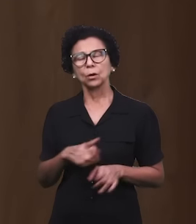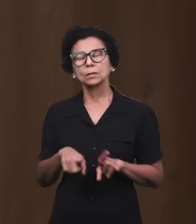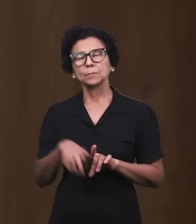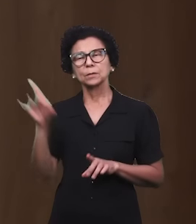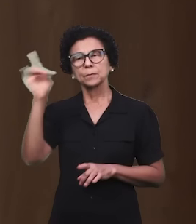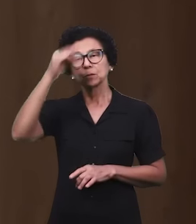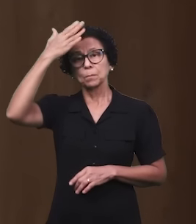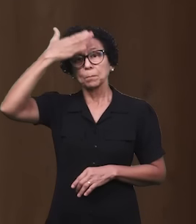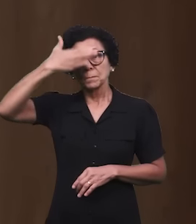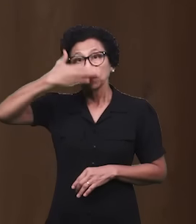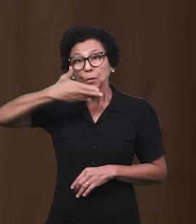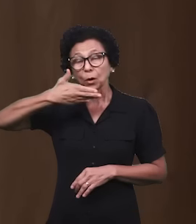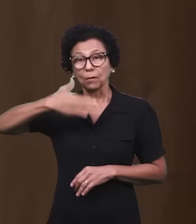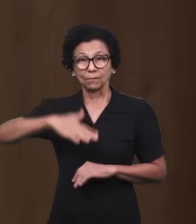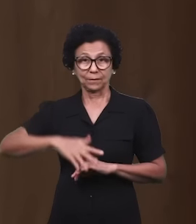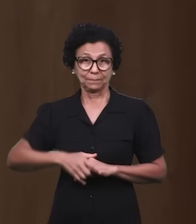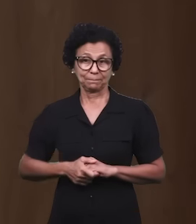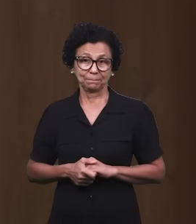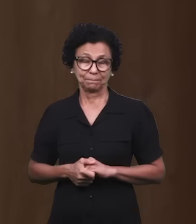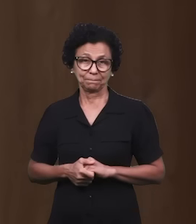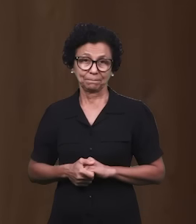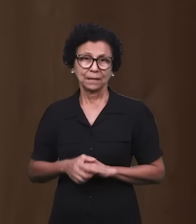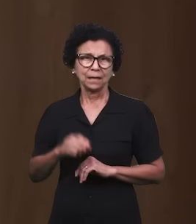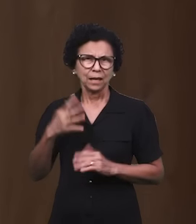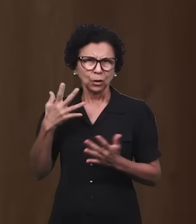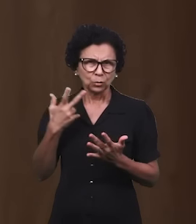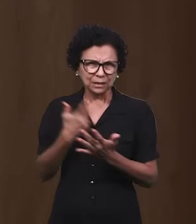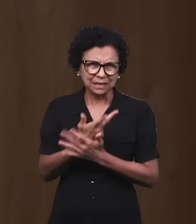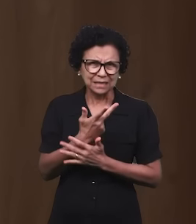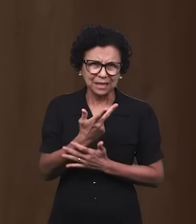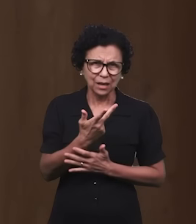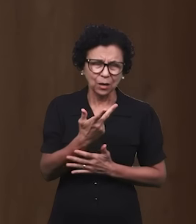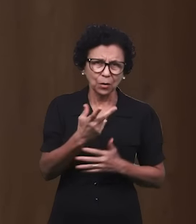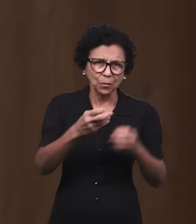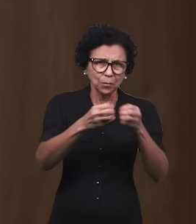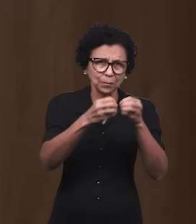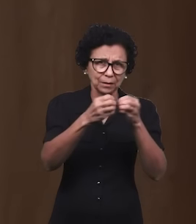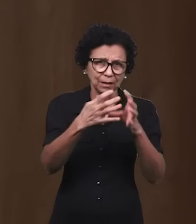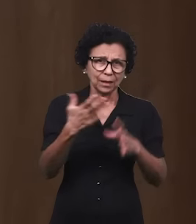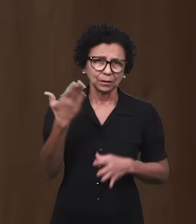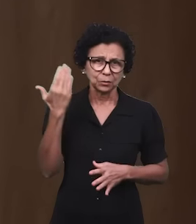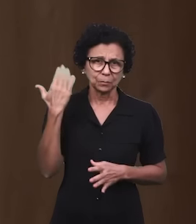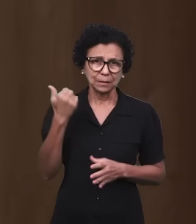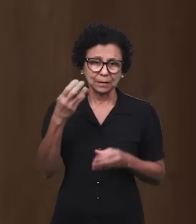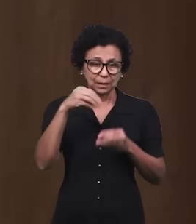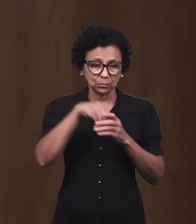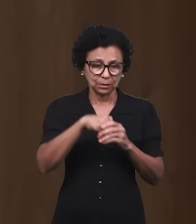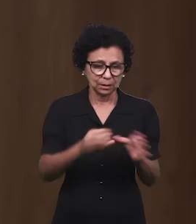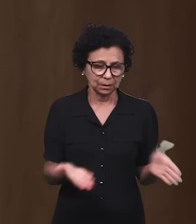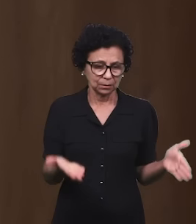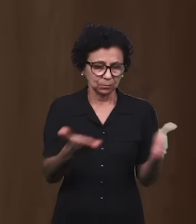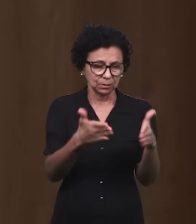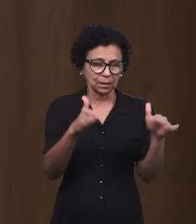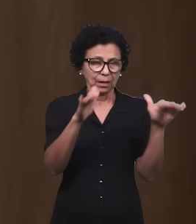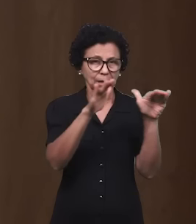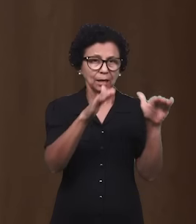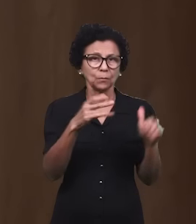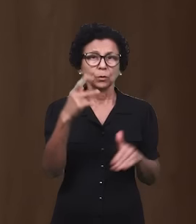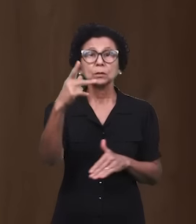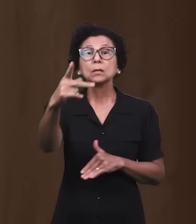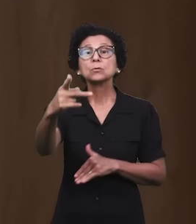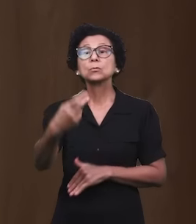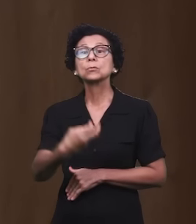Santo se houve um milagre dentro da talha, né? A talha ali, os 6 talhas, representa, né, a vida do homem, né?